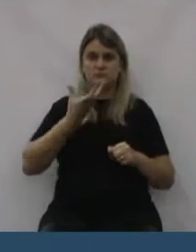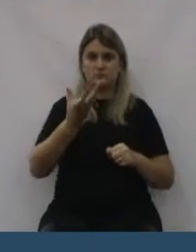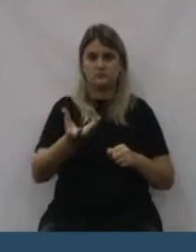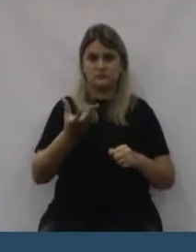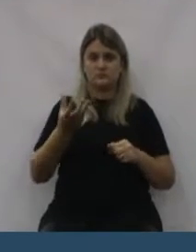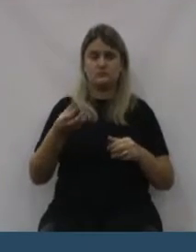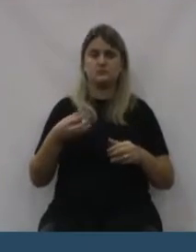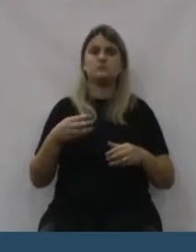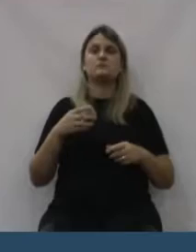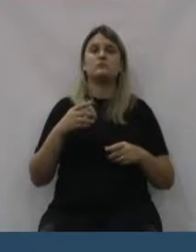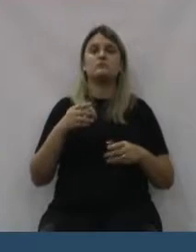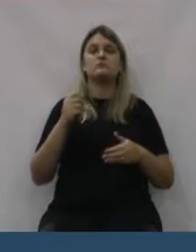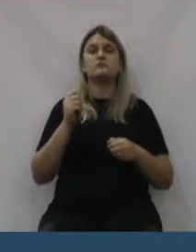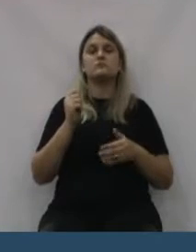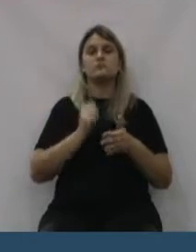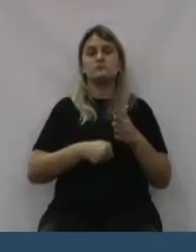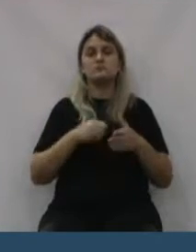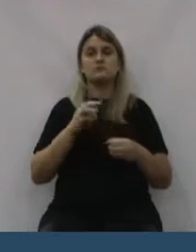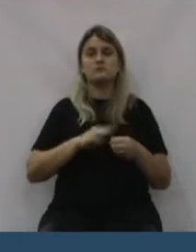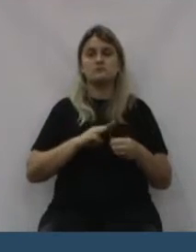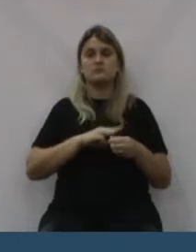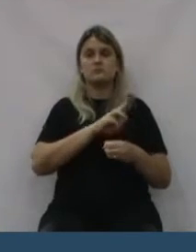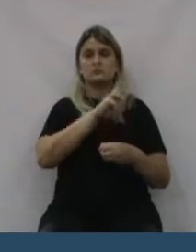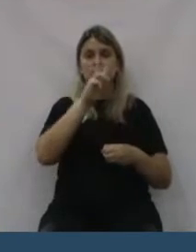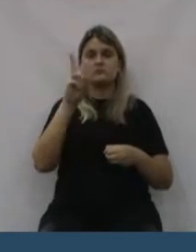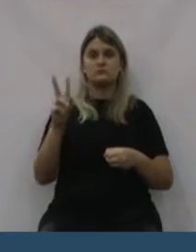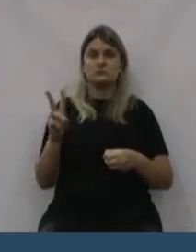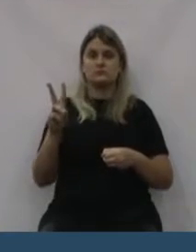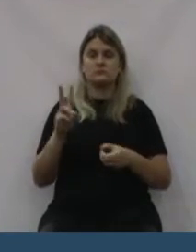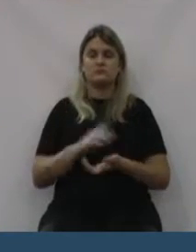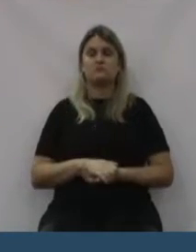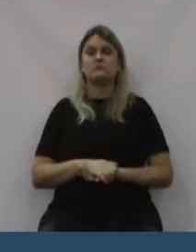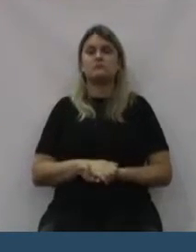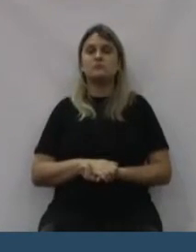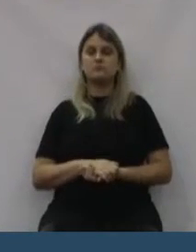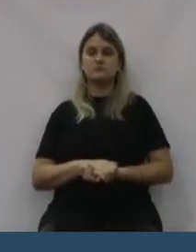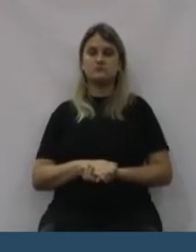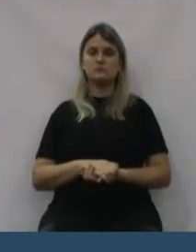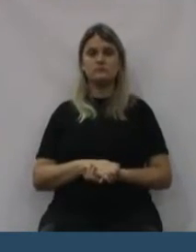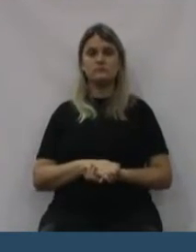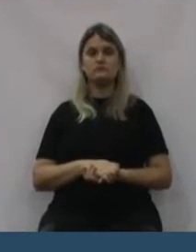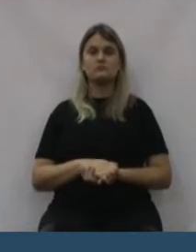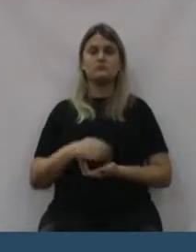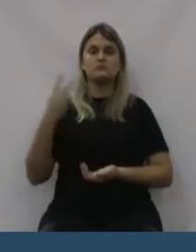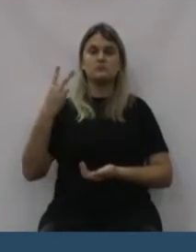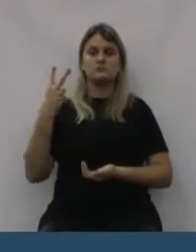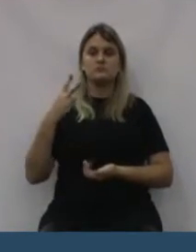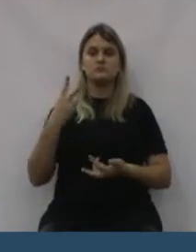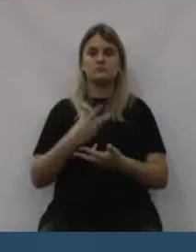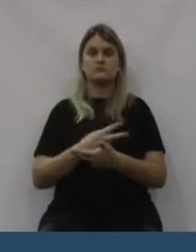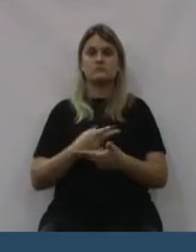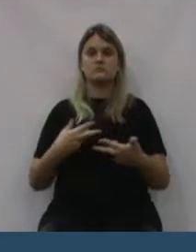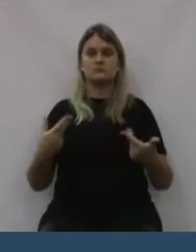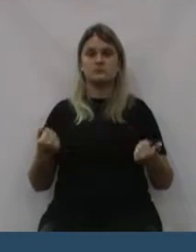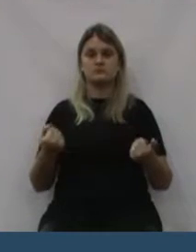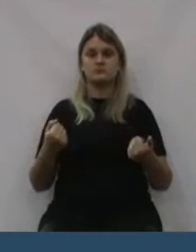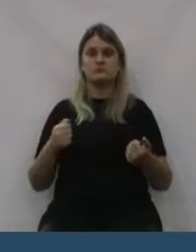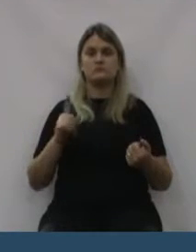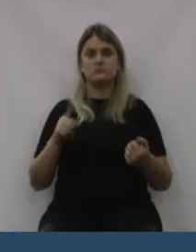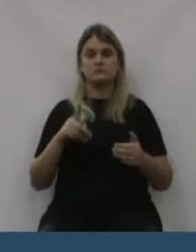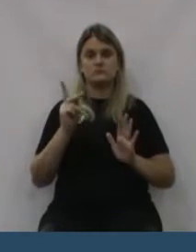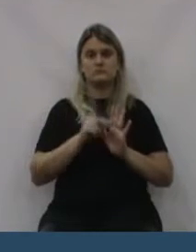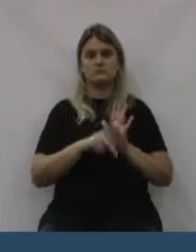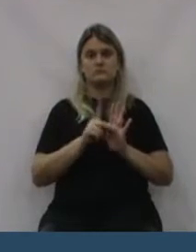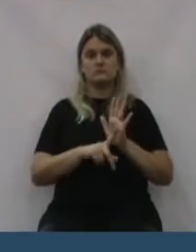está na comissão de qual eu pertenço para avaliação, para aparecer, proibindo empresas que